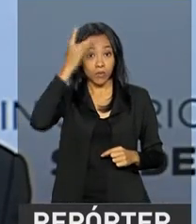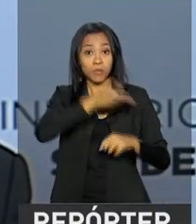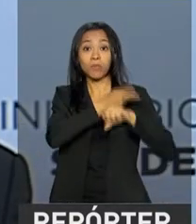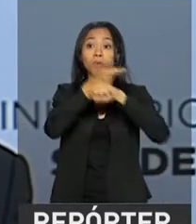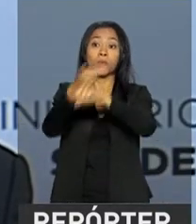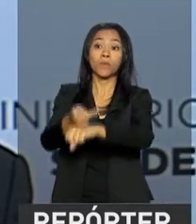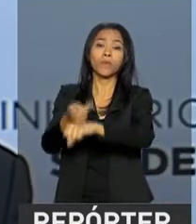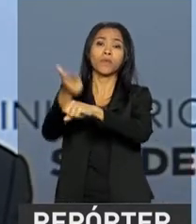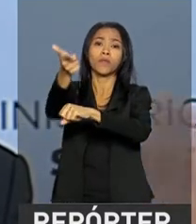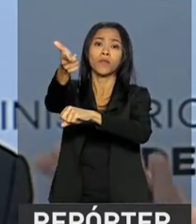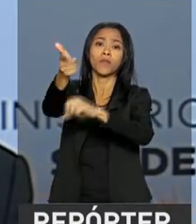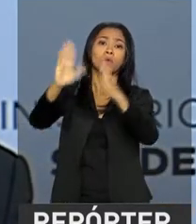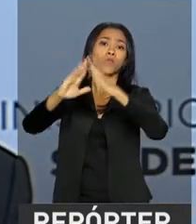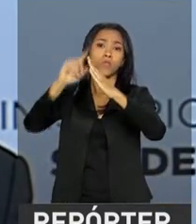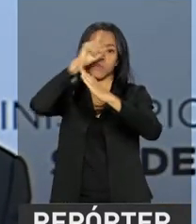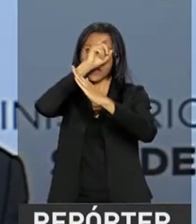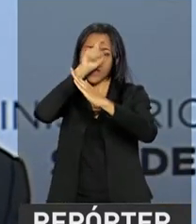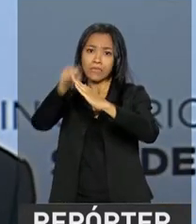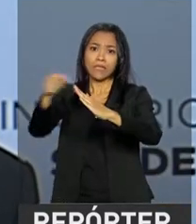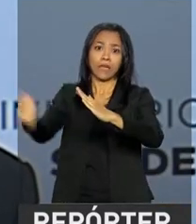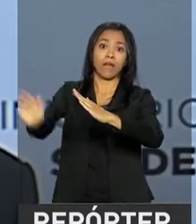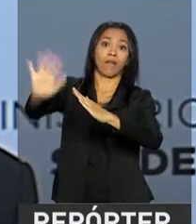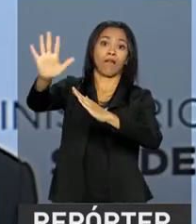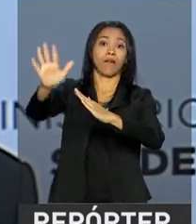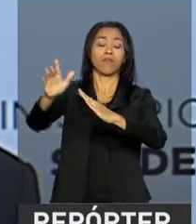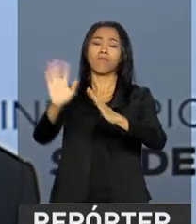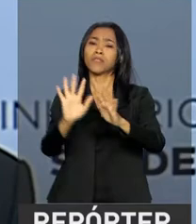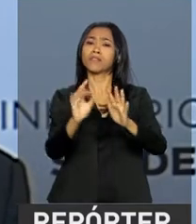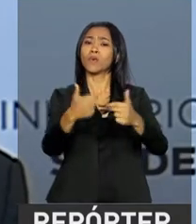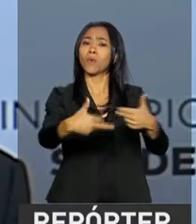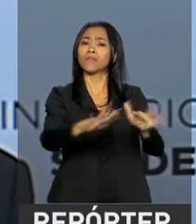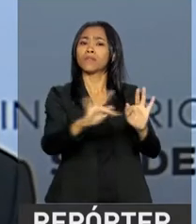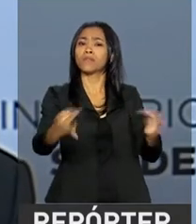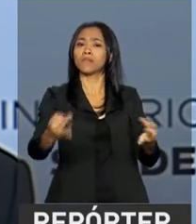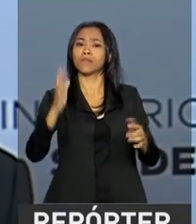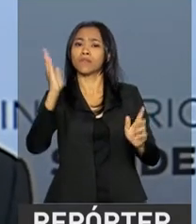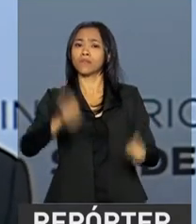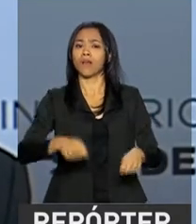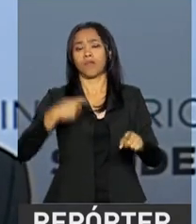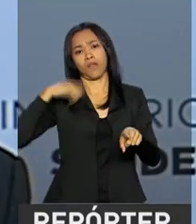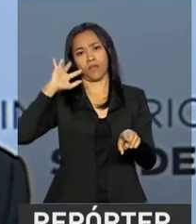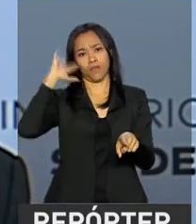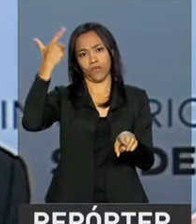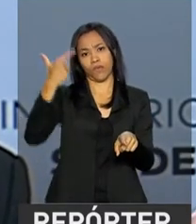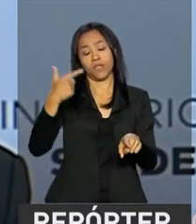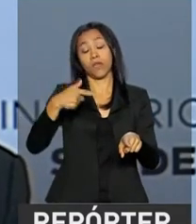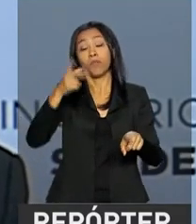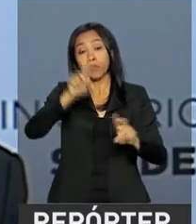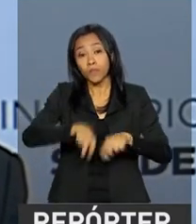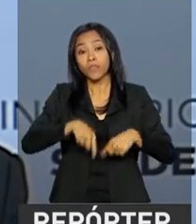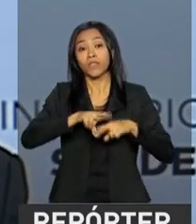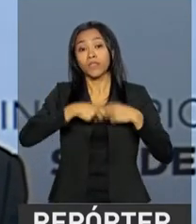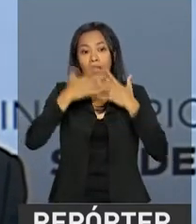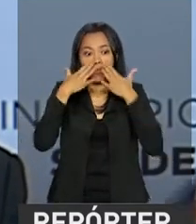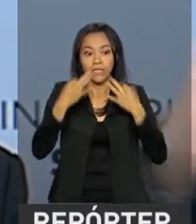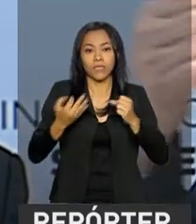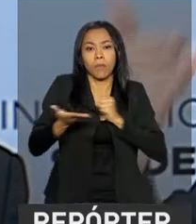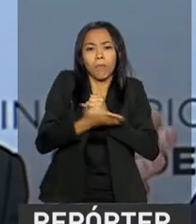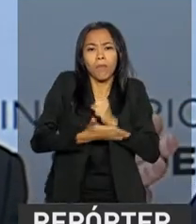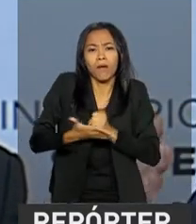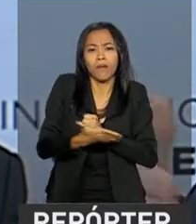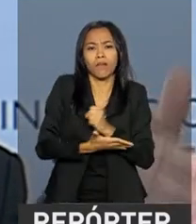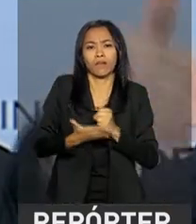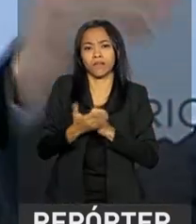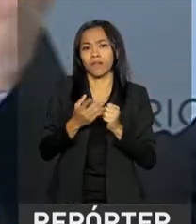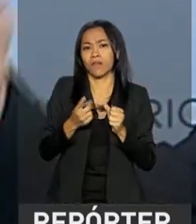de complexidade no sistema que custa mais caro, evidentemente. O atendimento da atenção básica é o mais barato por habitante. Depois